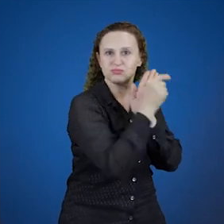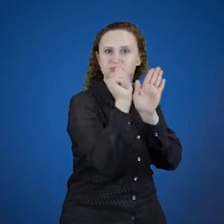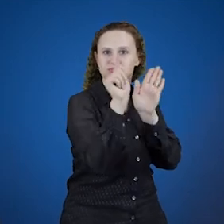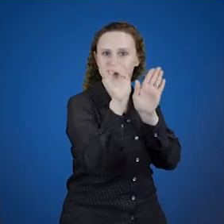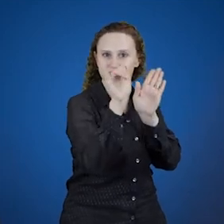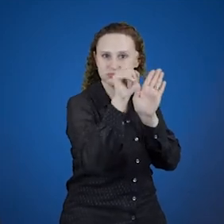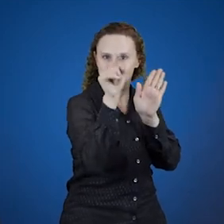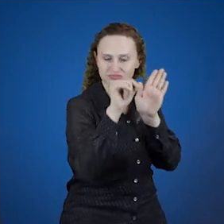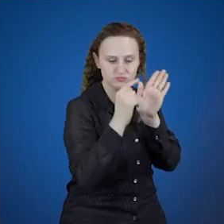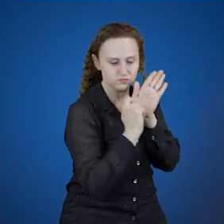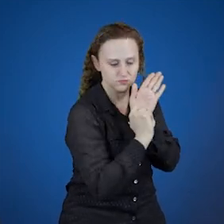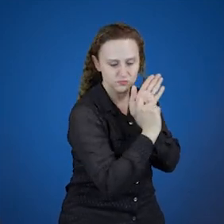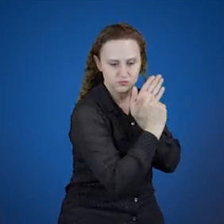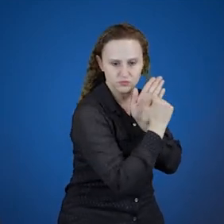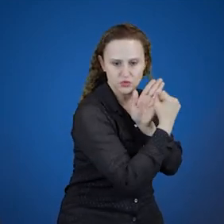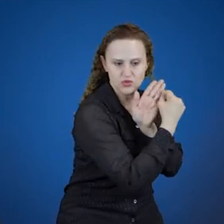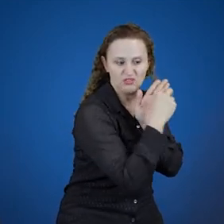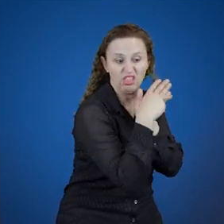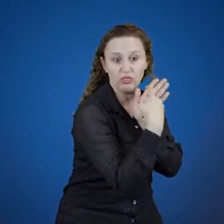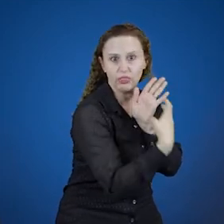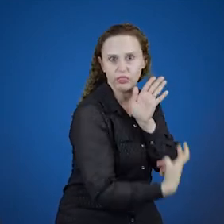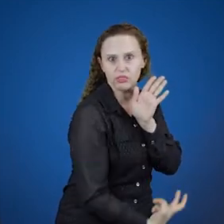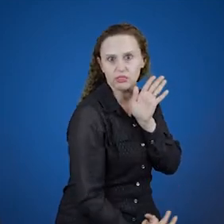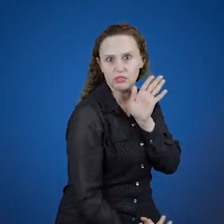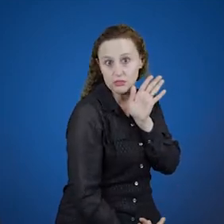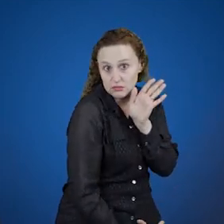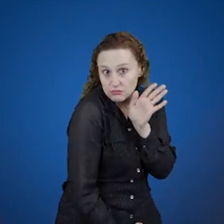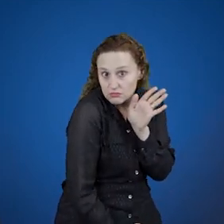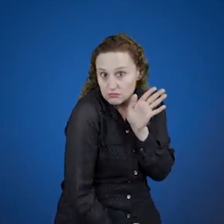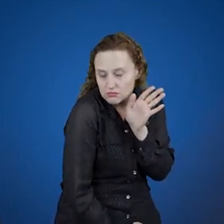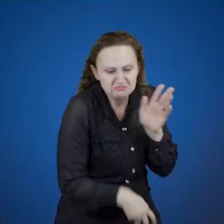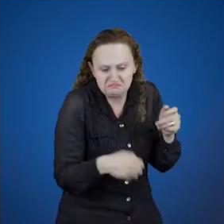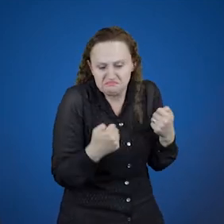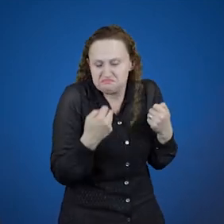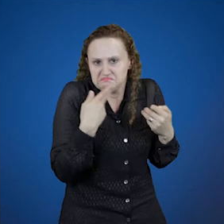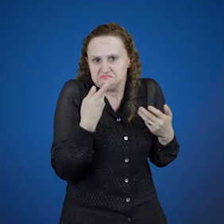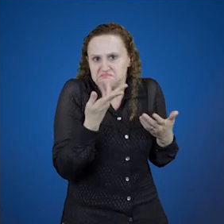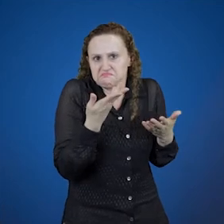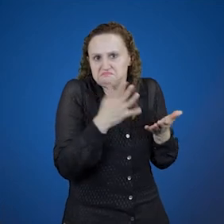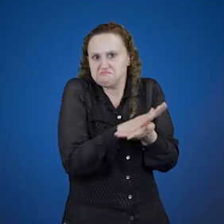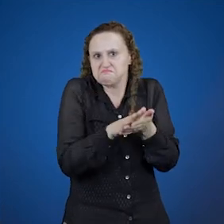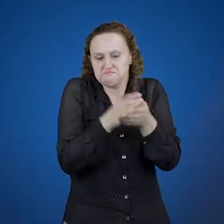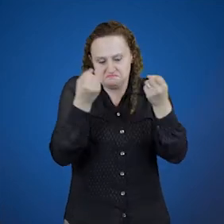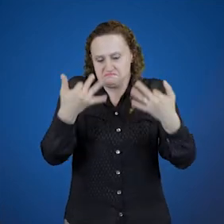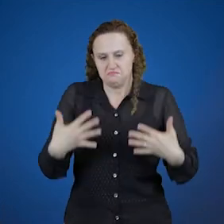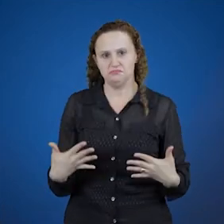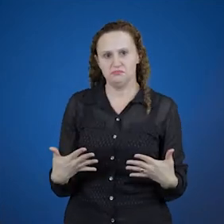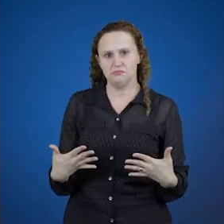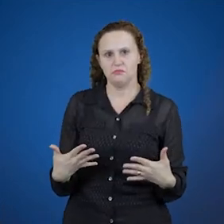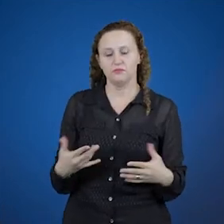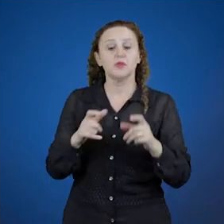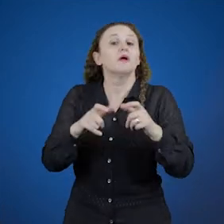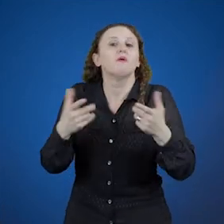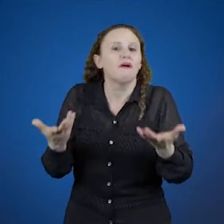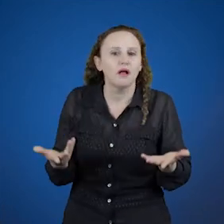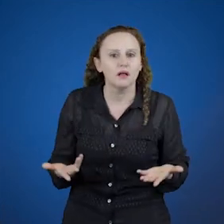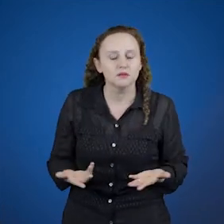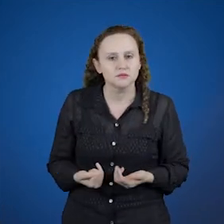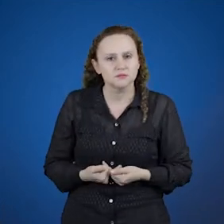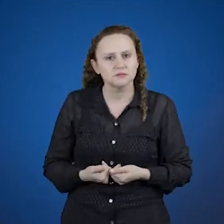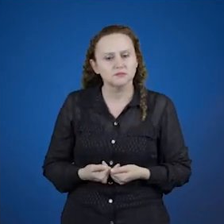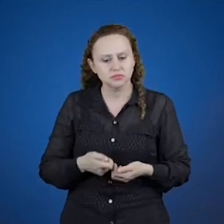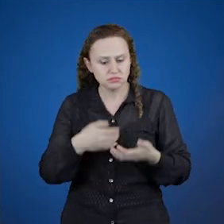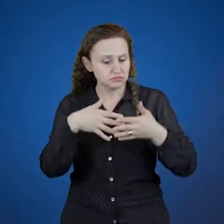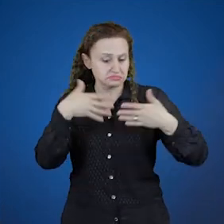eu não preciso dizer mais nada para vocês perceberem que hoje isso caiu eu não preciso dizer caiu de